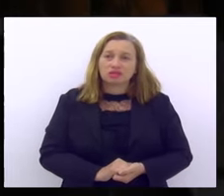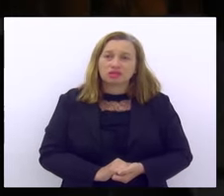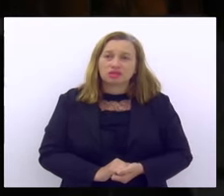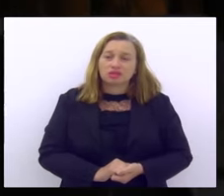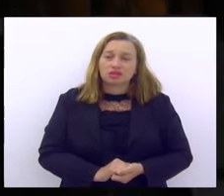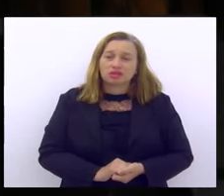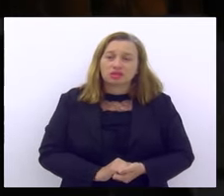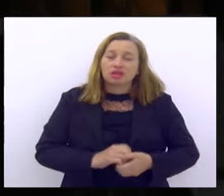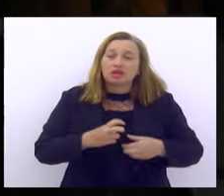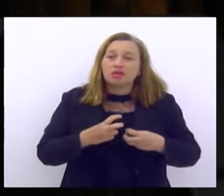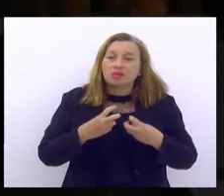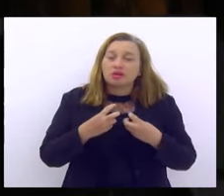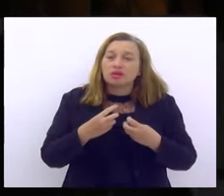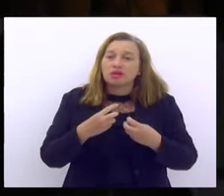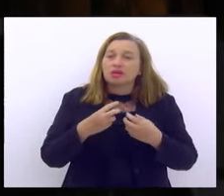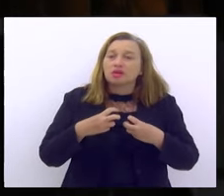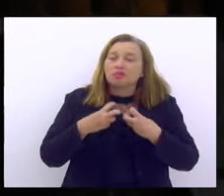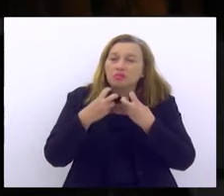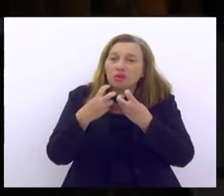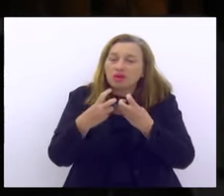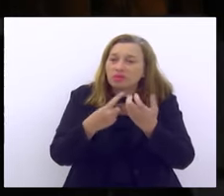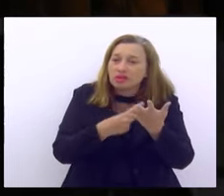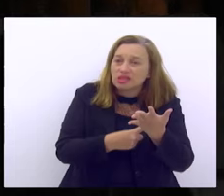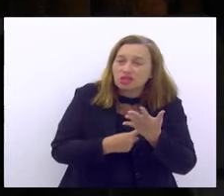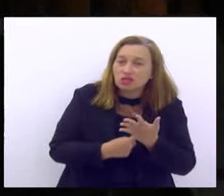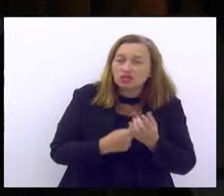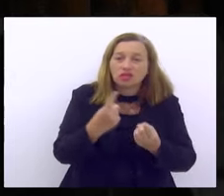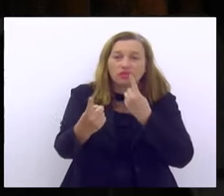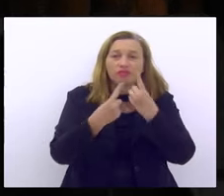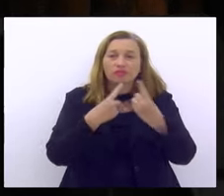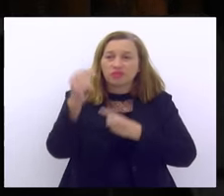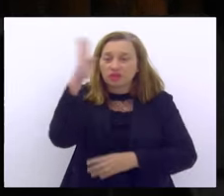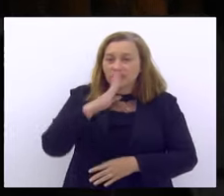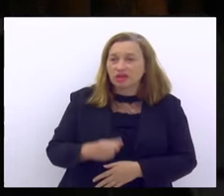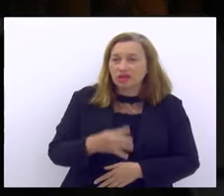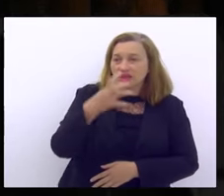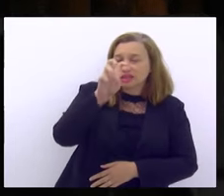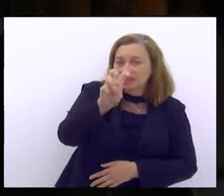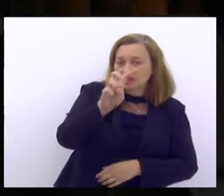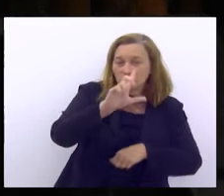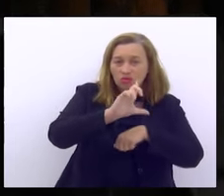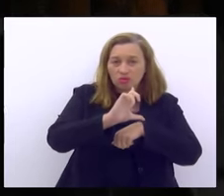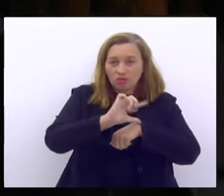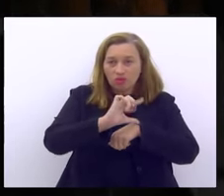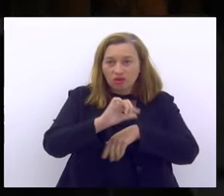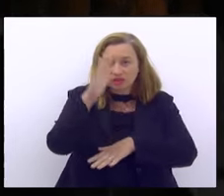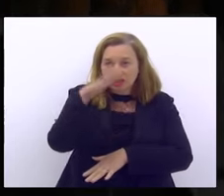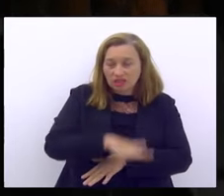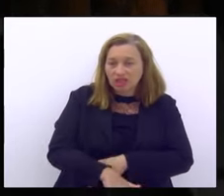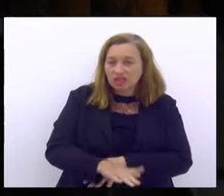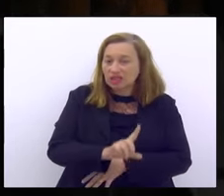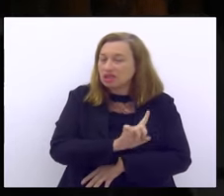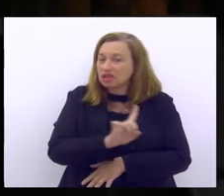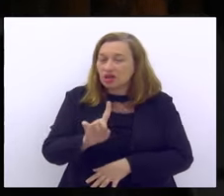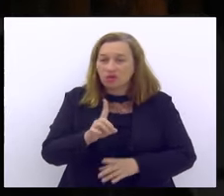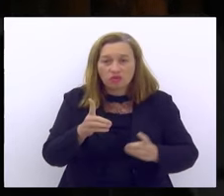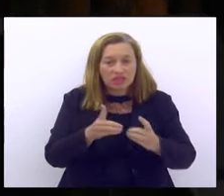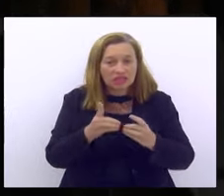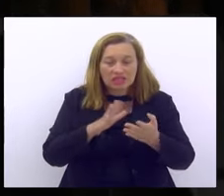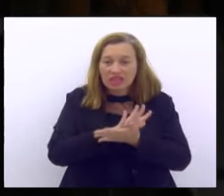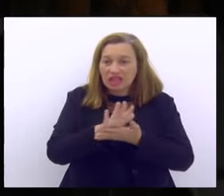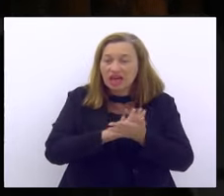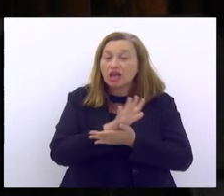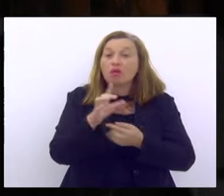implorando para ser atendida em plena Avenida Brasil às 5 horas da tarde. E ela não foi atendida